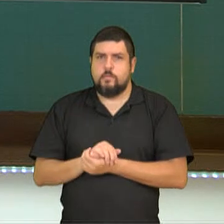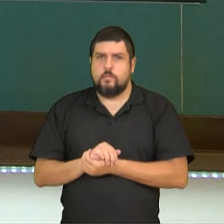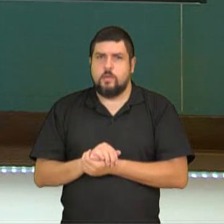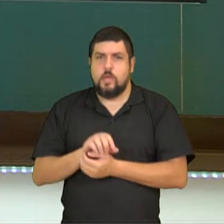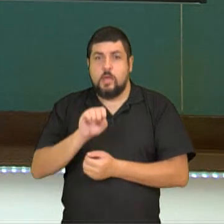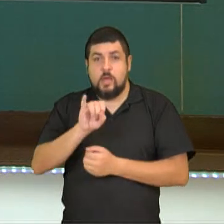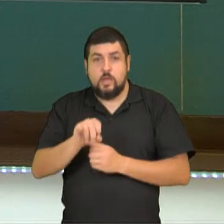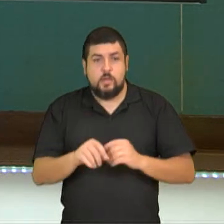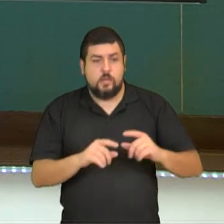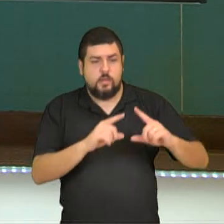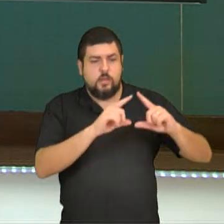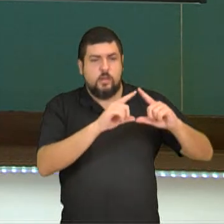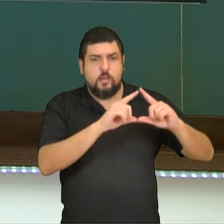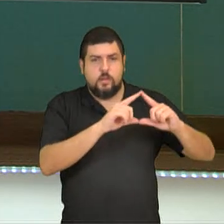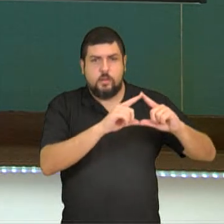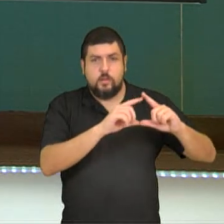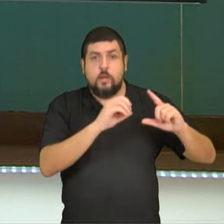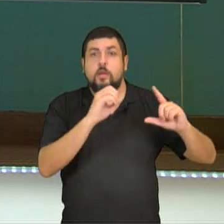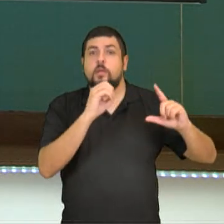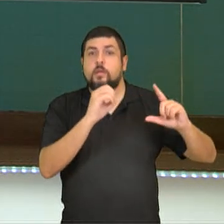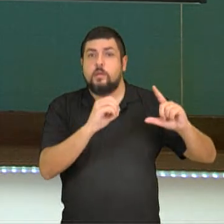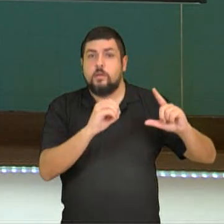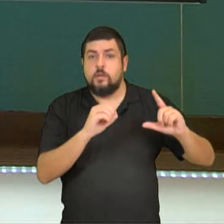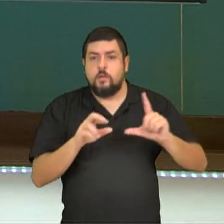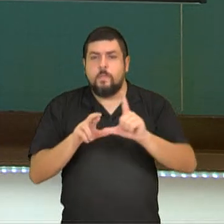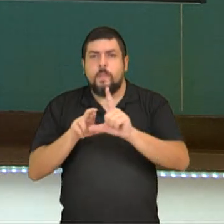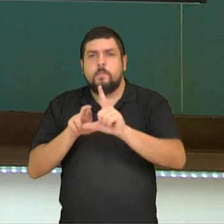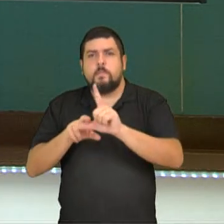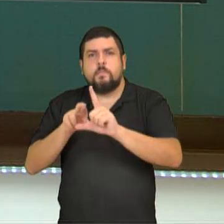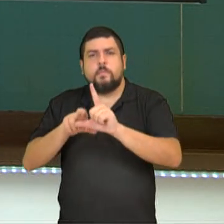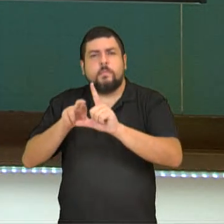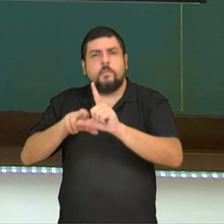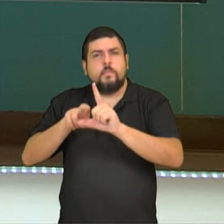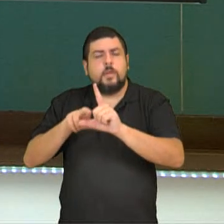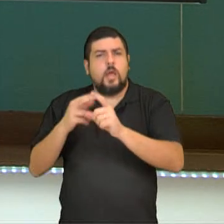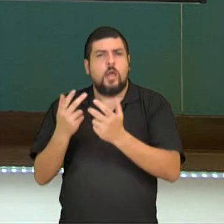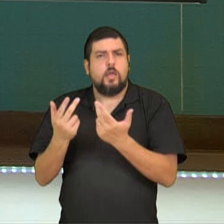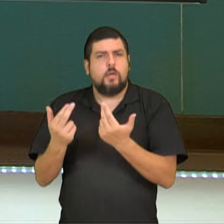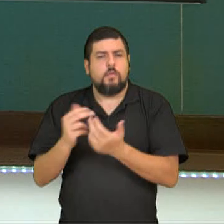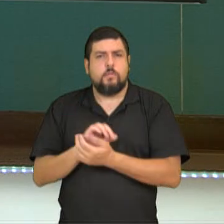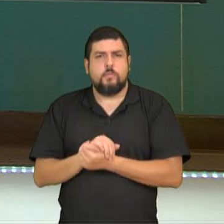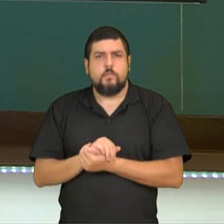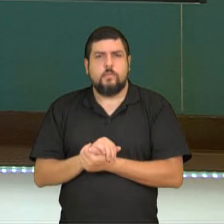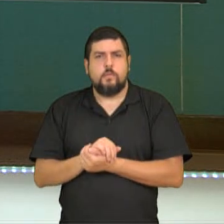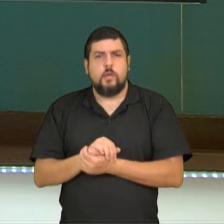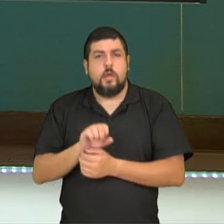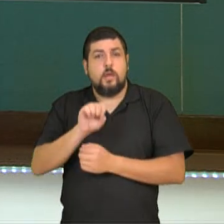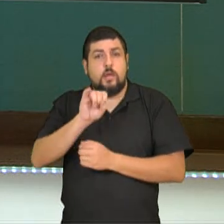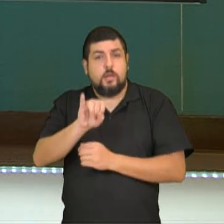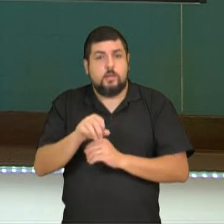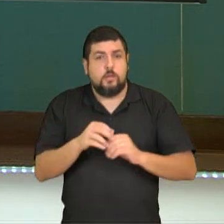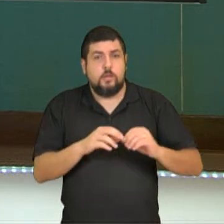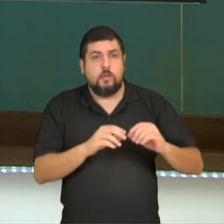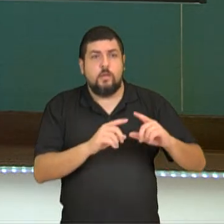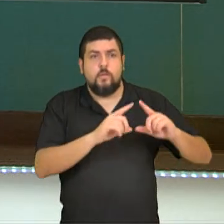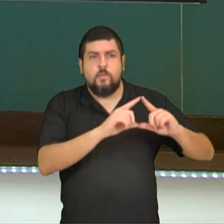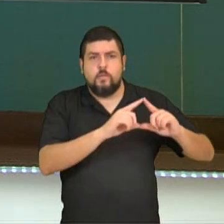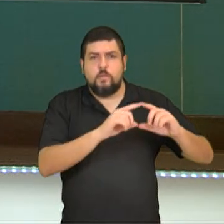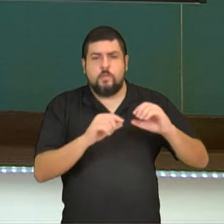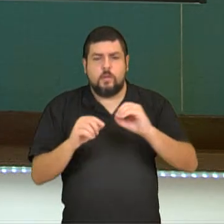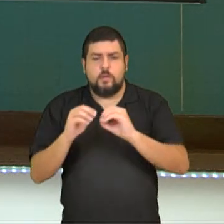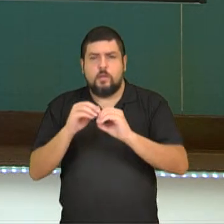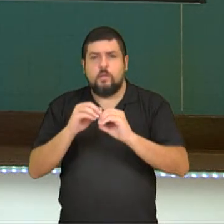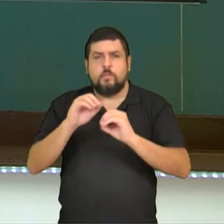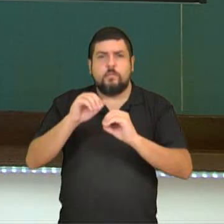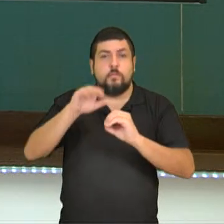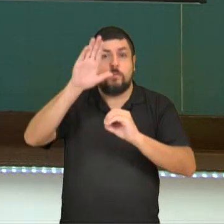delta for igual a zero, as raízes vão ser iguais. E quando o delta for maior do que zero, as raízes reais elas serão